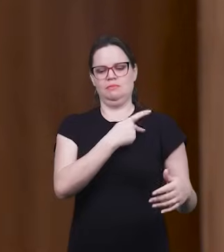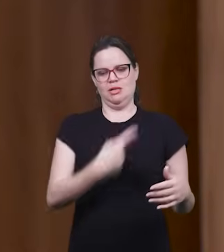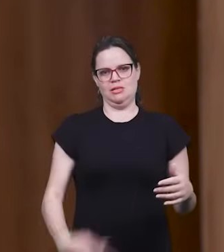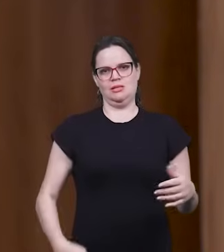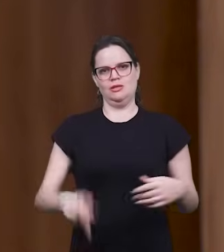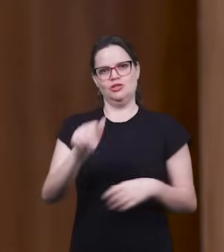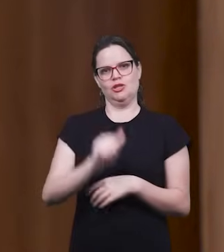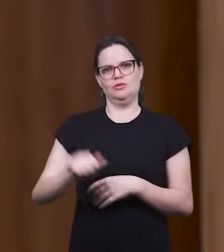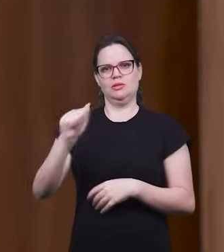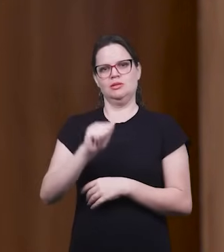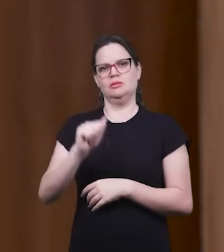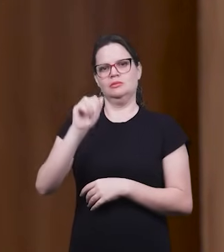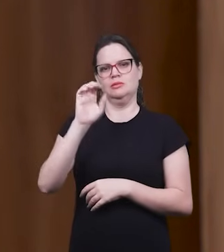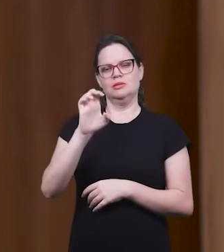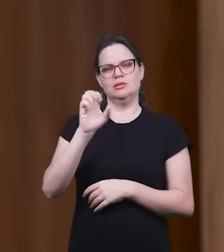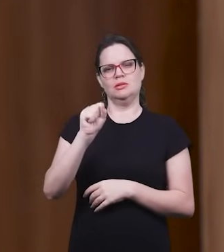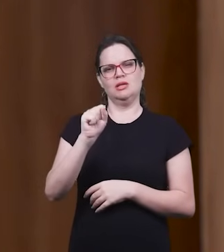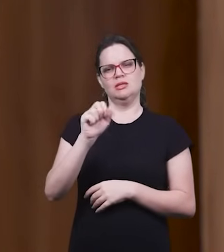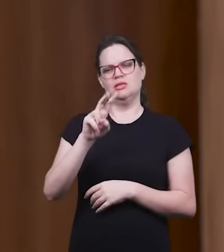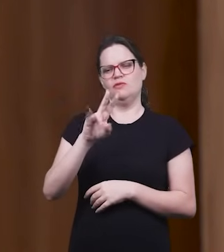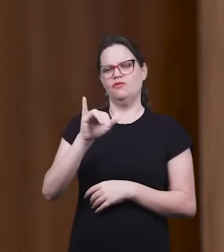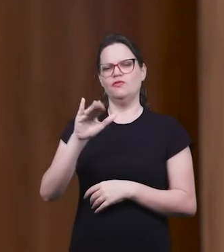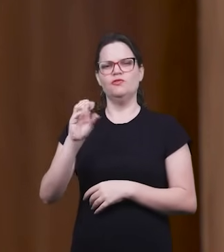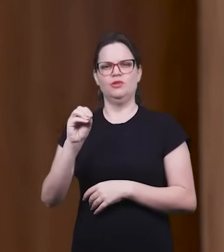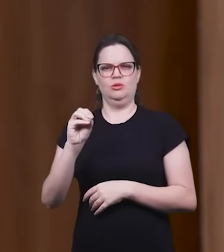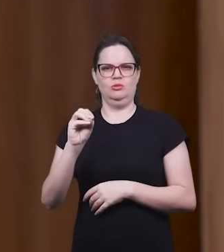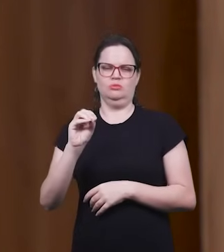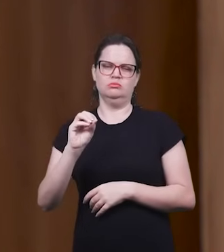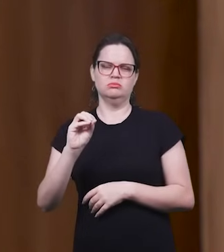ele, o nome dele era